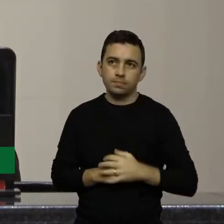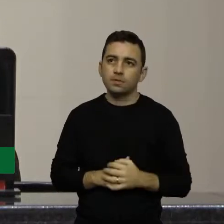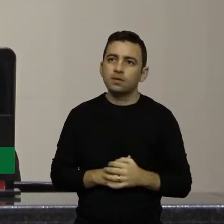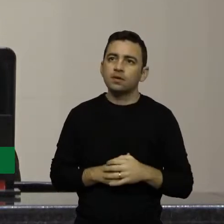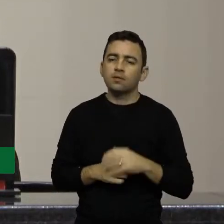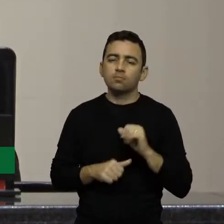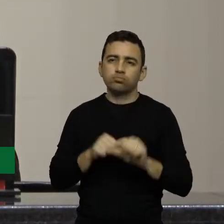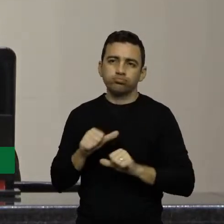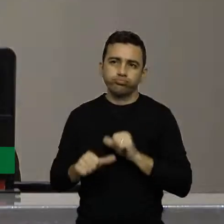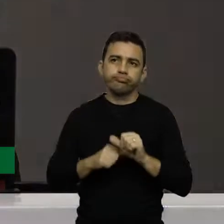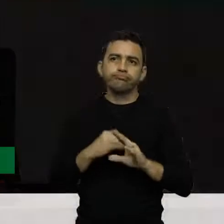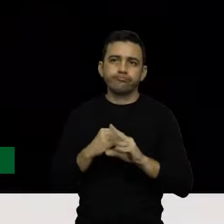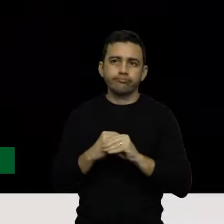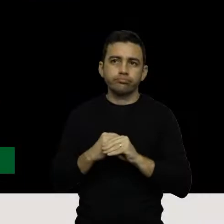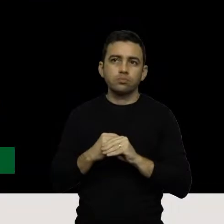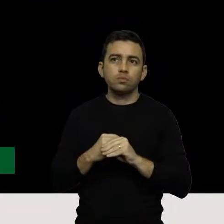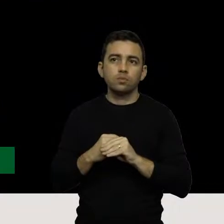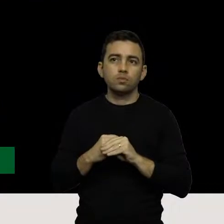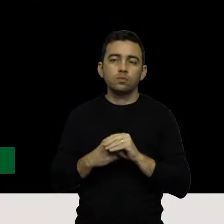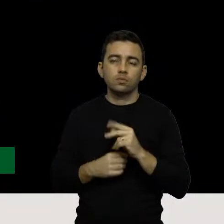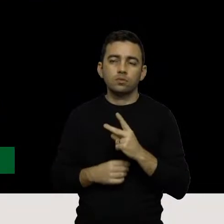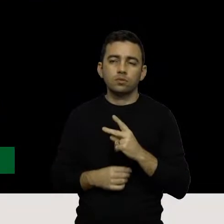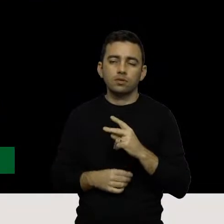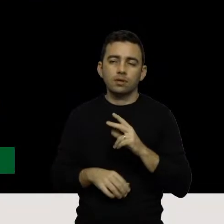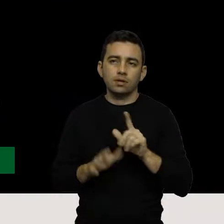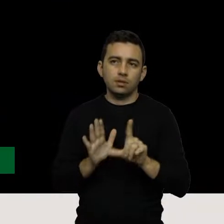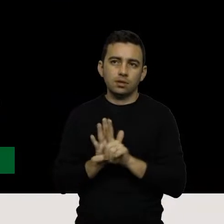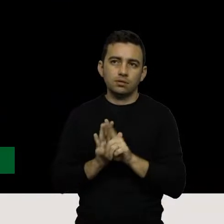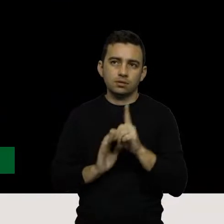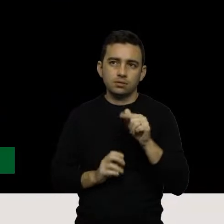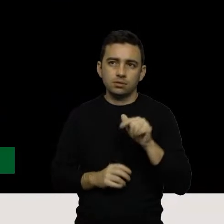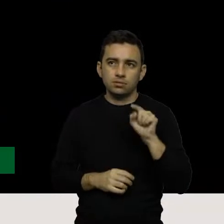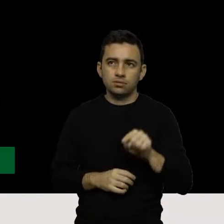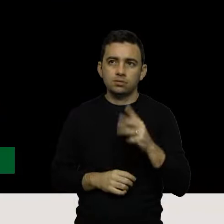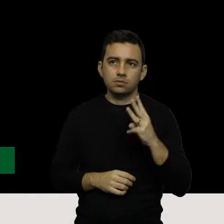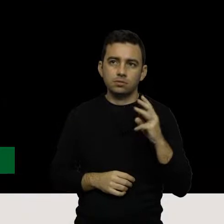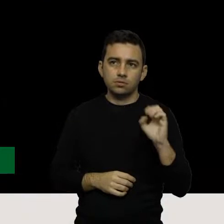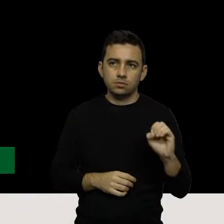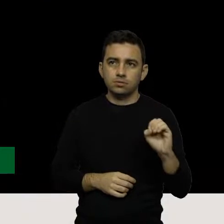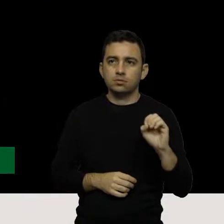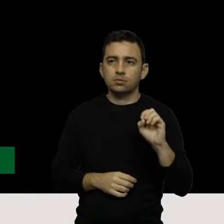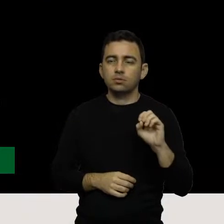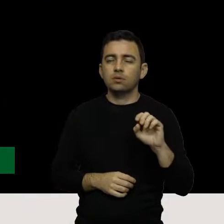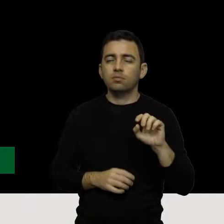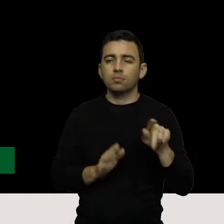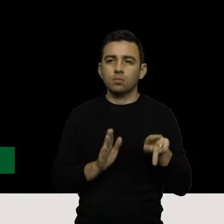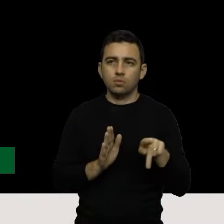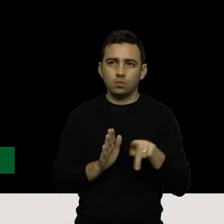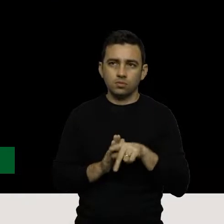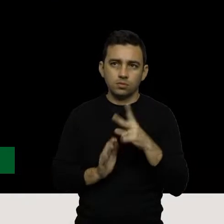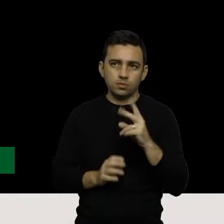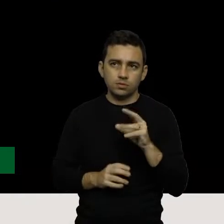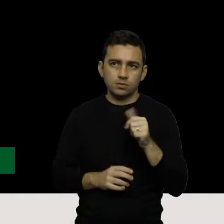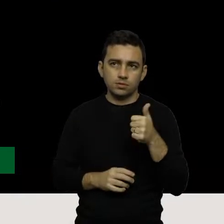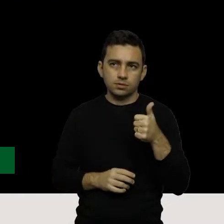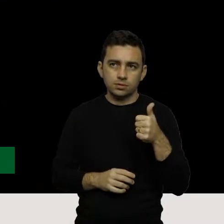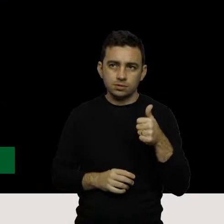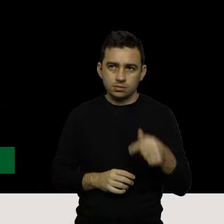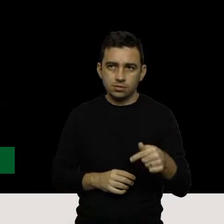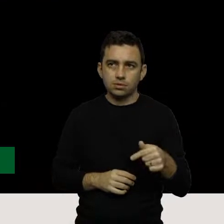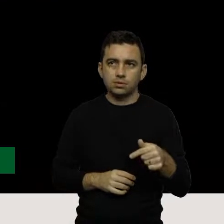anexo segundo da lei 17.335 de 2017, que consolida